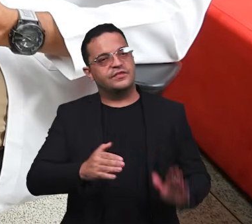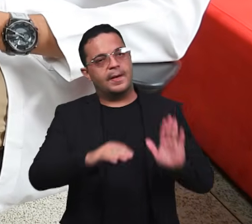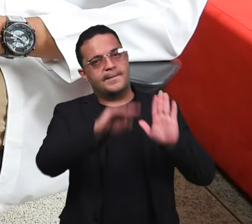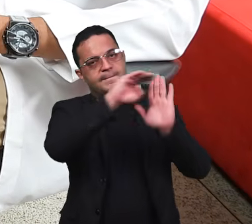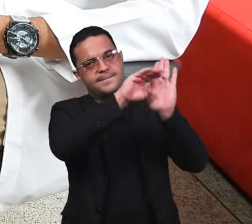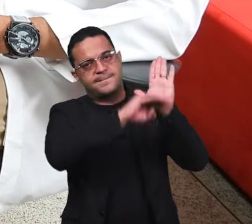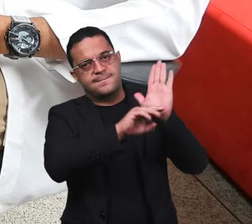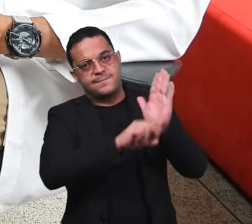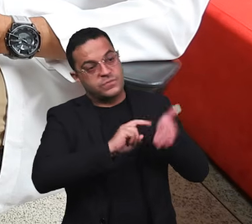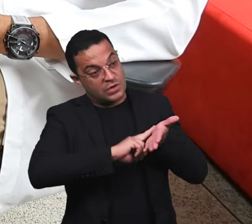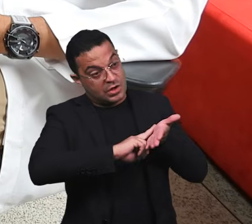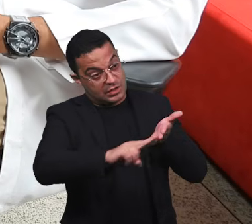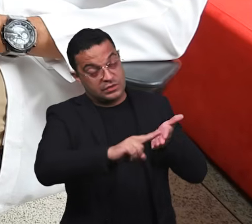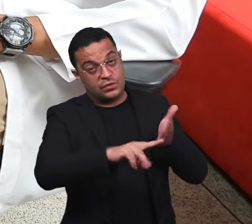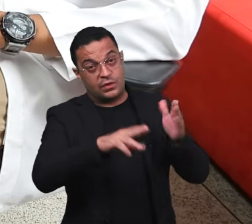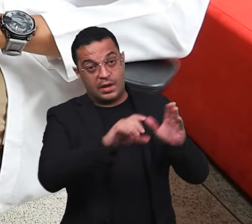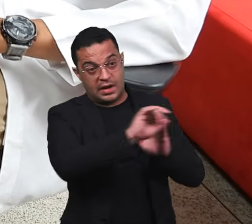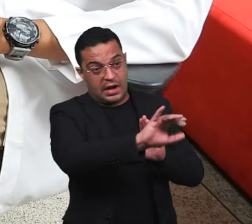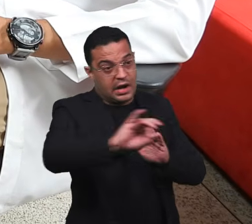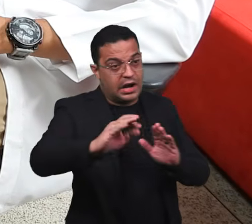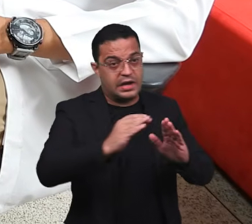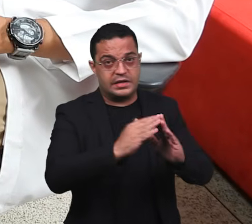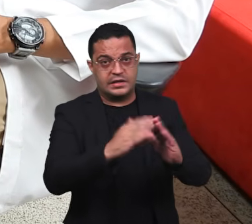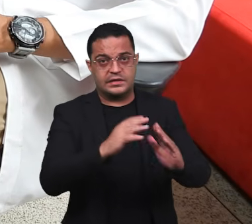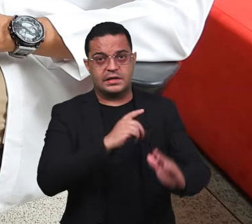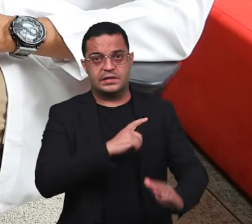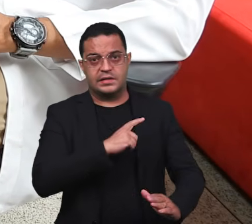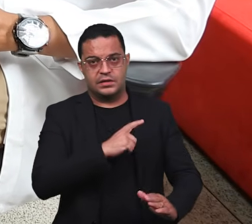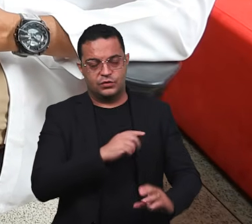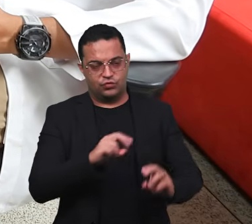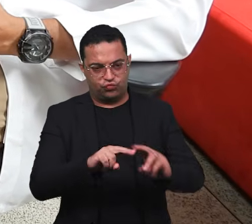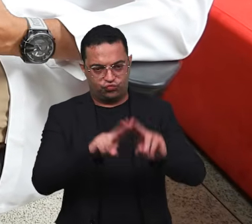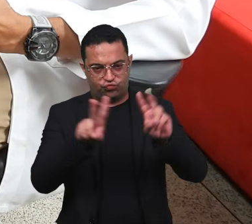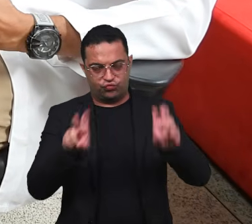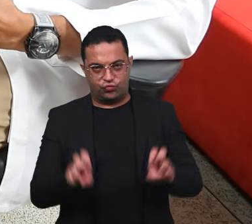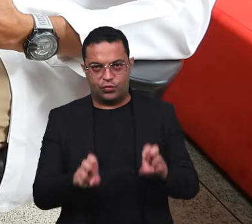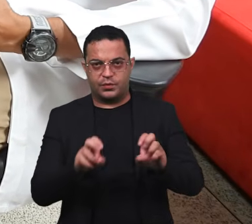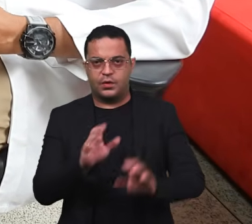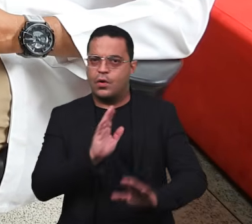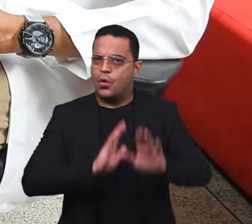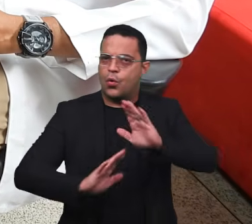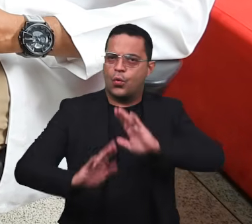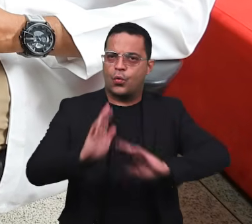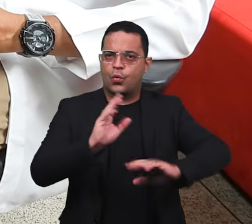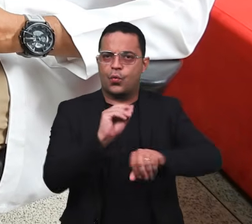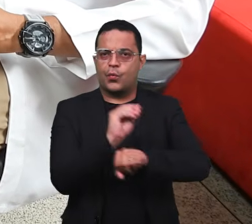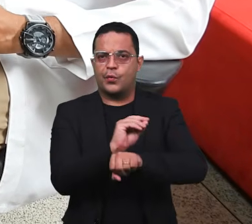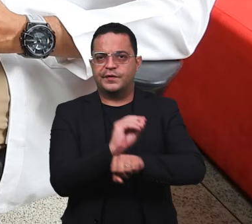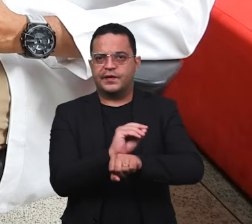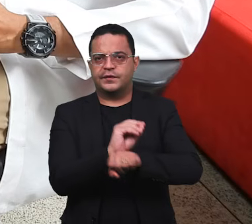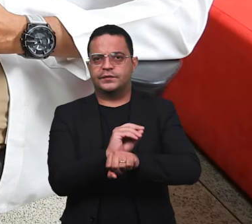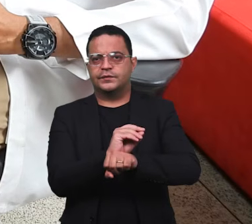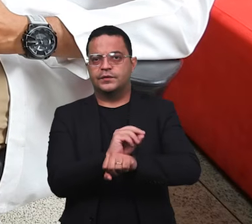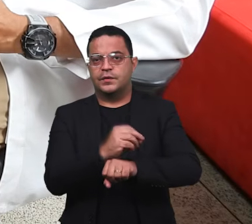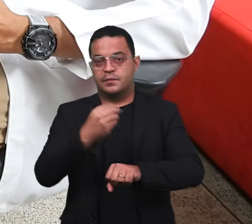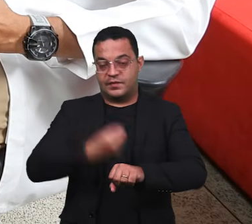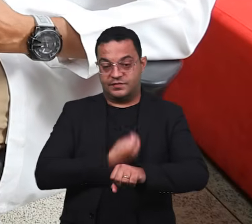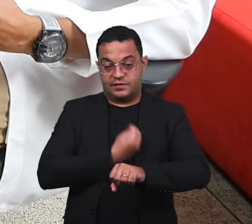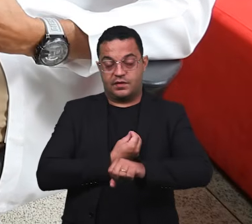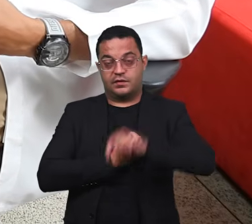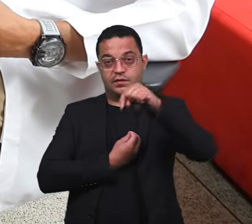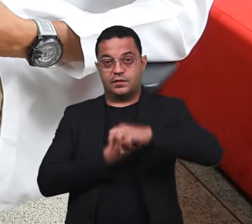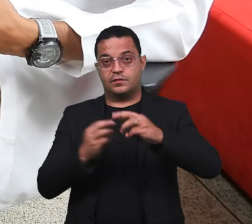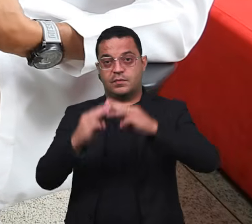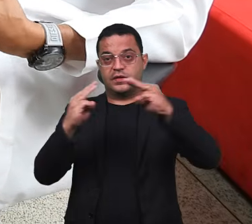de circular para todas as nossas igrejas, com relação aos cuidados que devemos ter ao estar aqui no Manaim. Mesmo